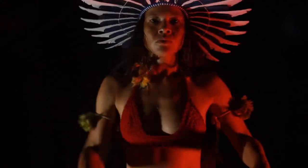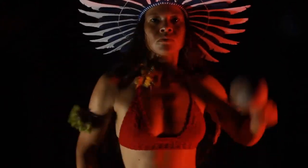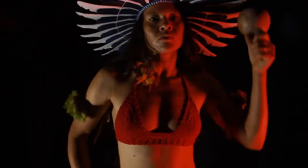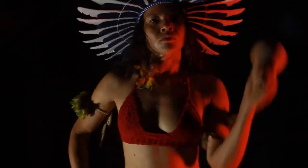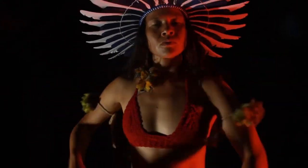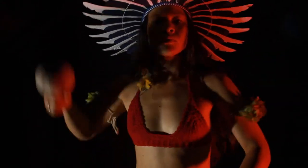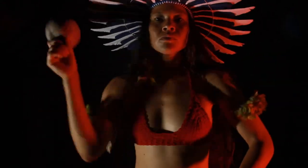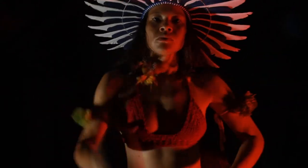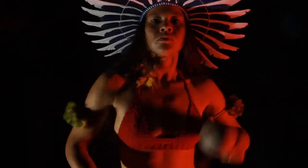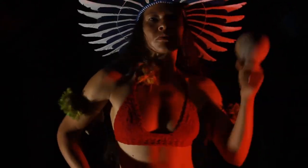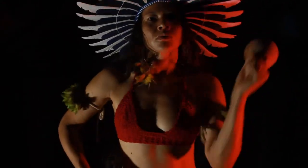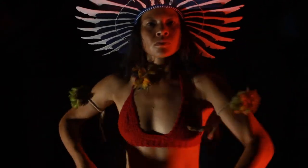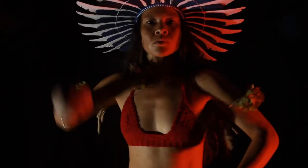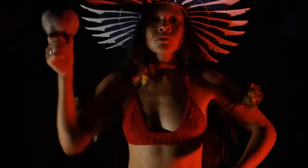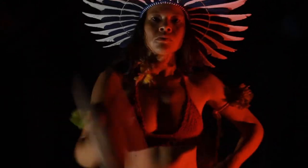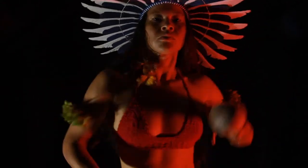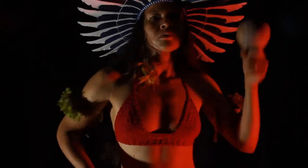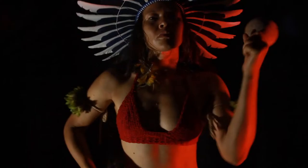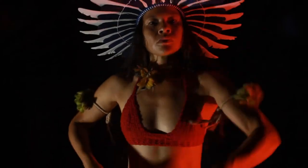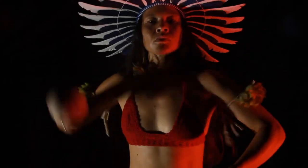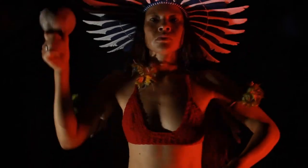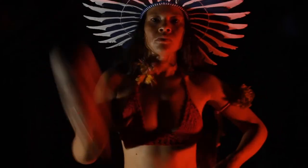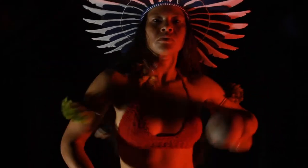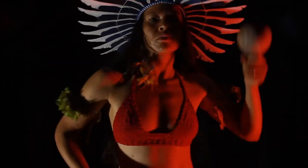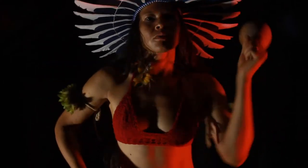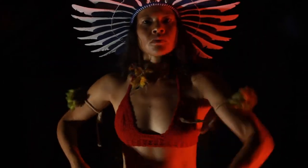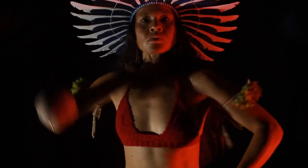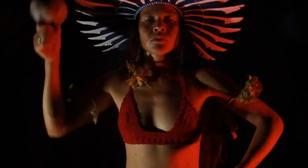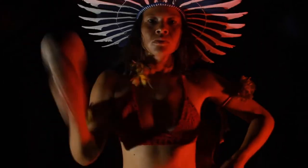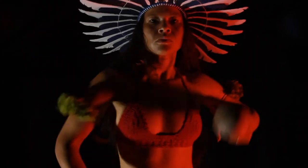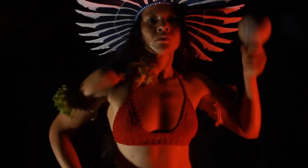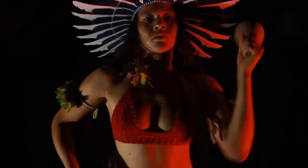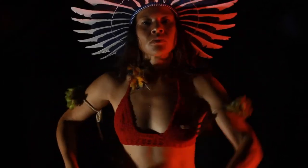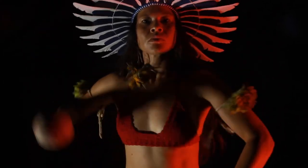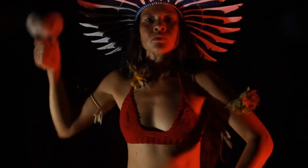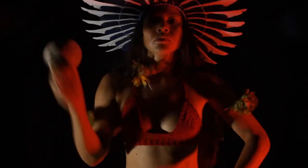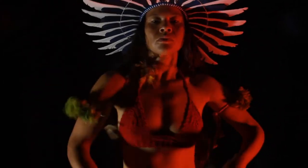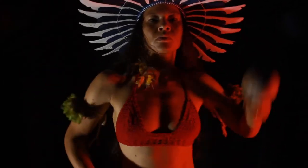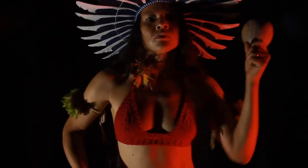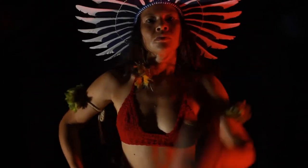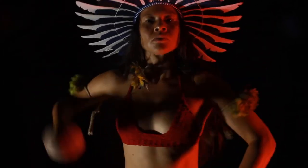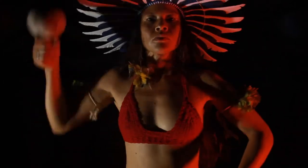A diferença é o meu tesouro. A